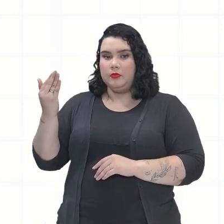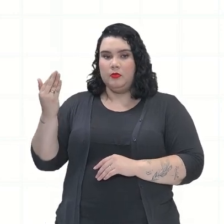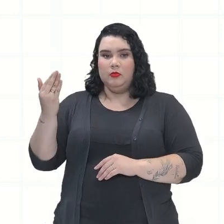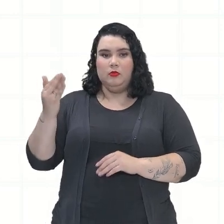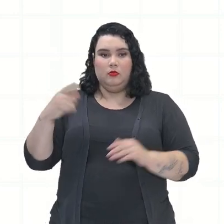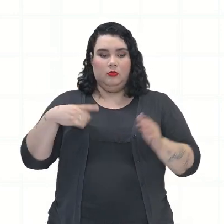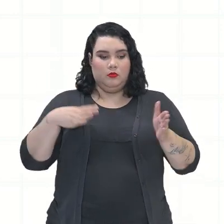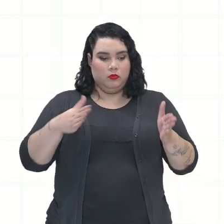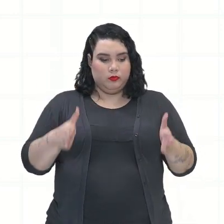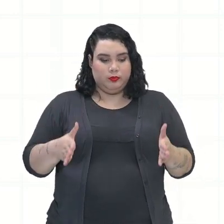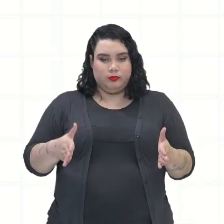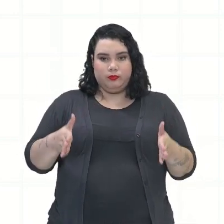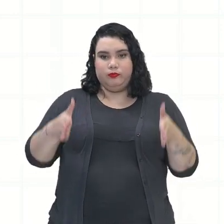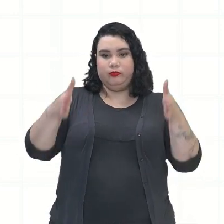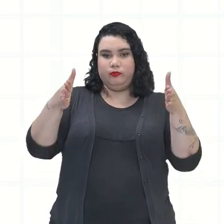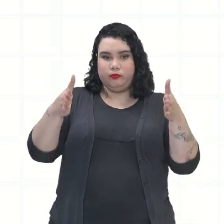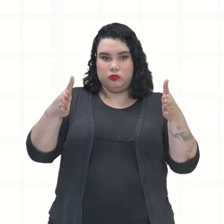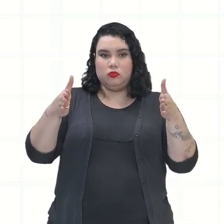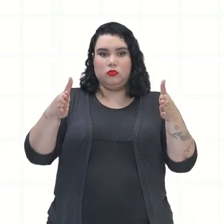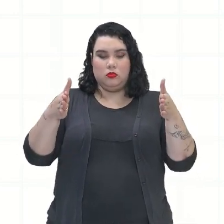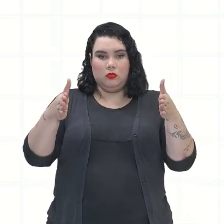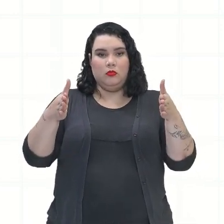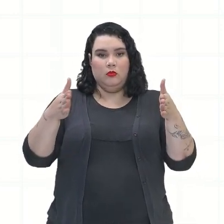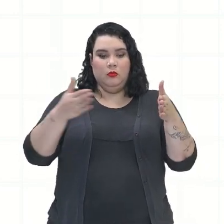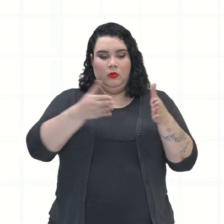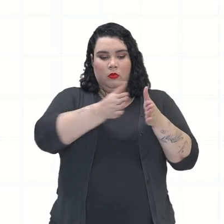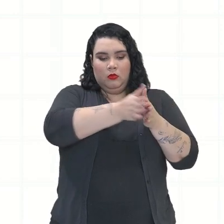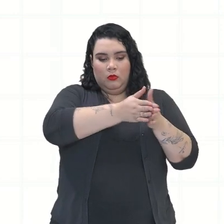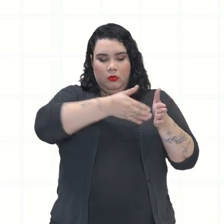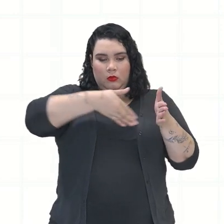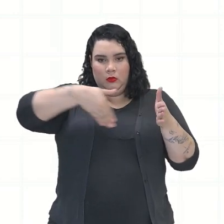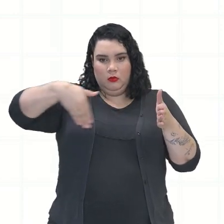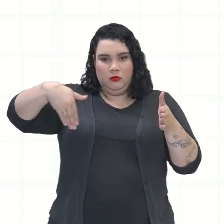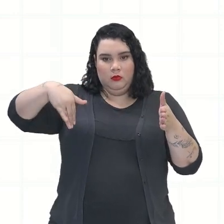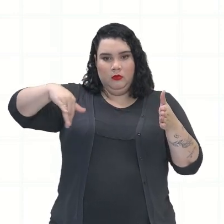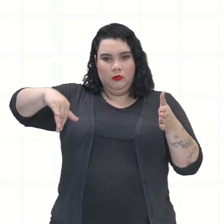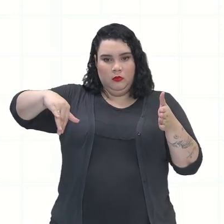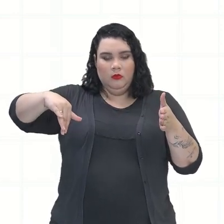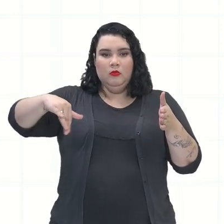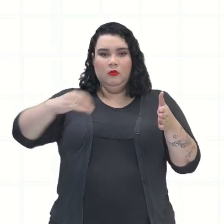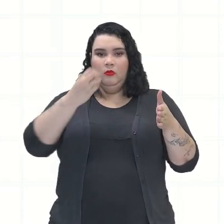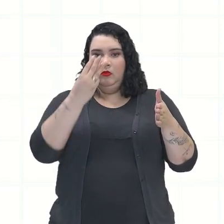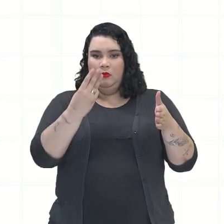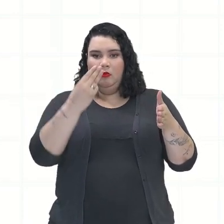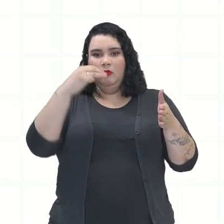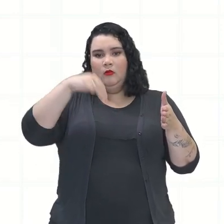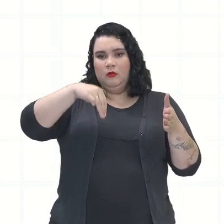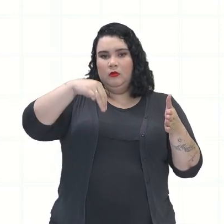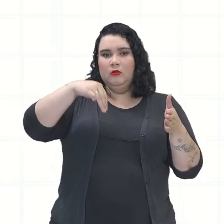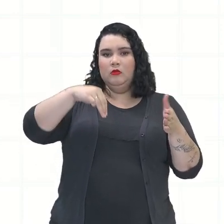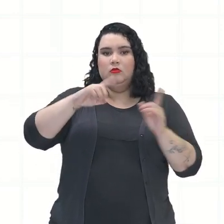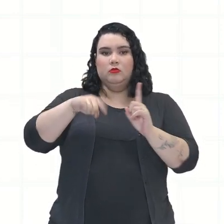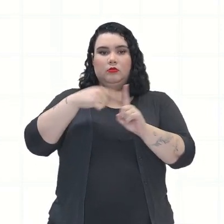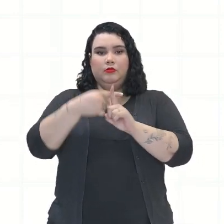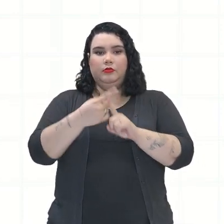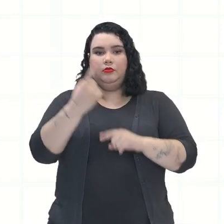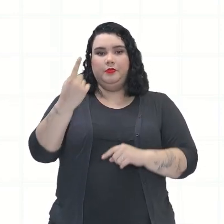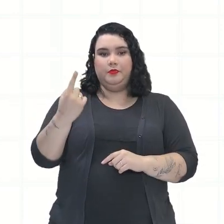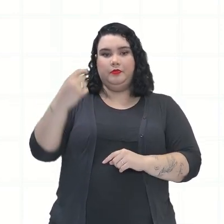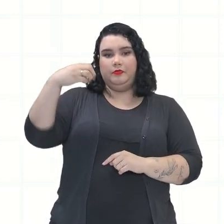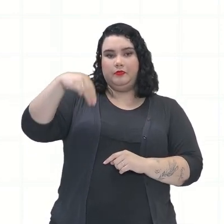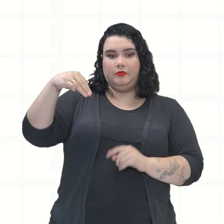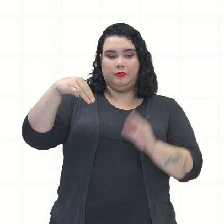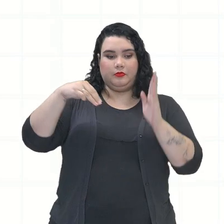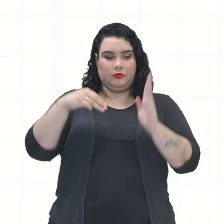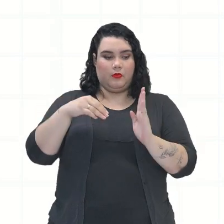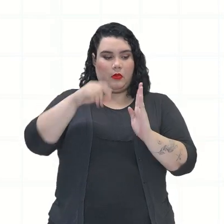fechada mesmo, né? Como vocês podem ver, 3 metros aqui fechado e mais 1 metro